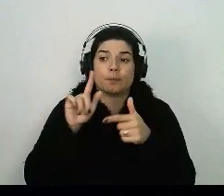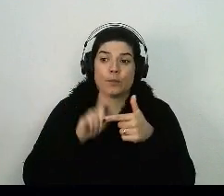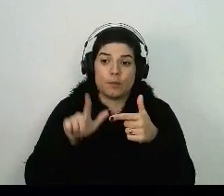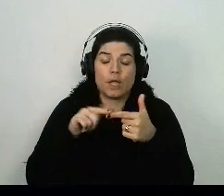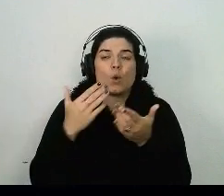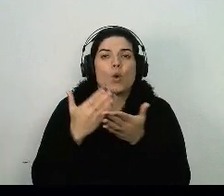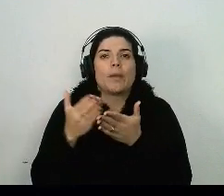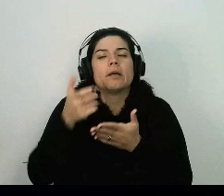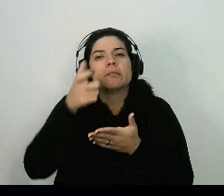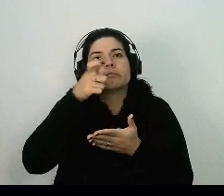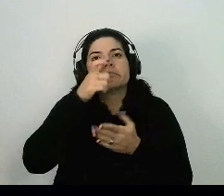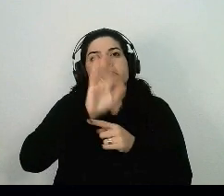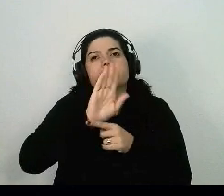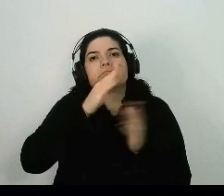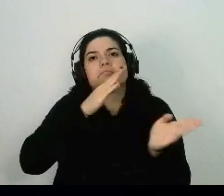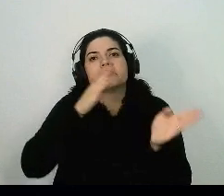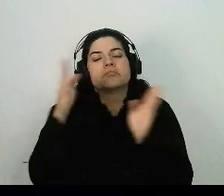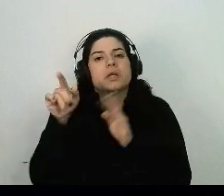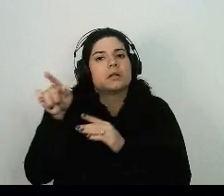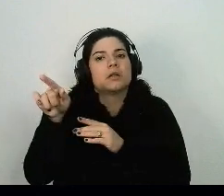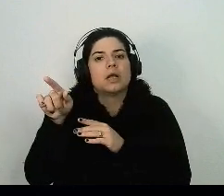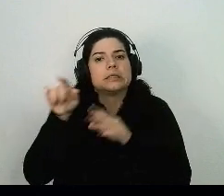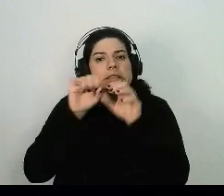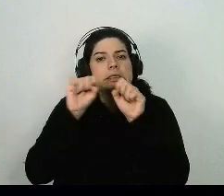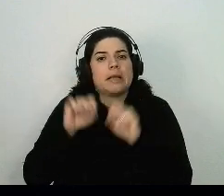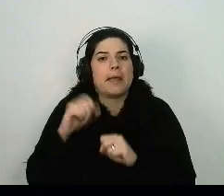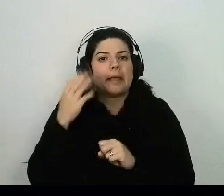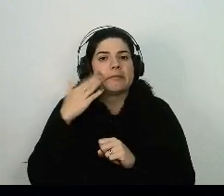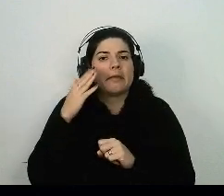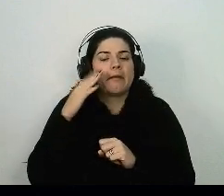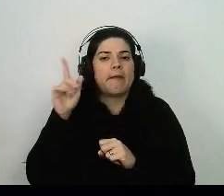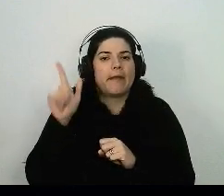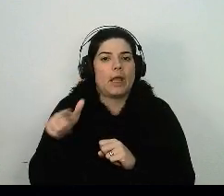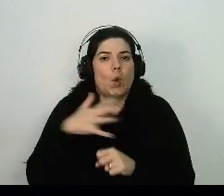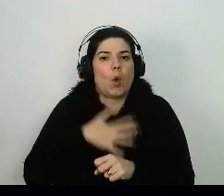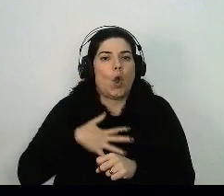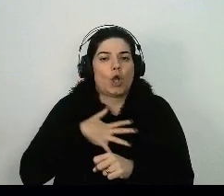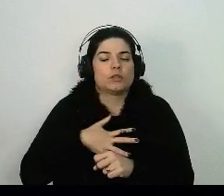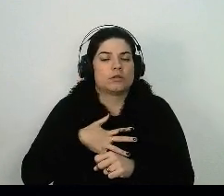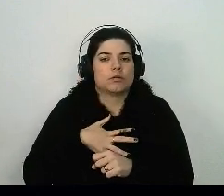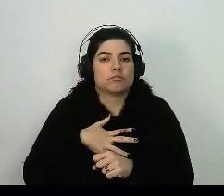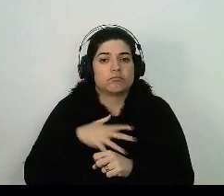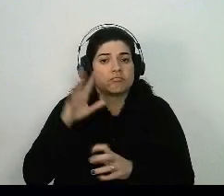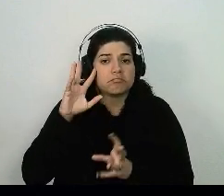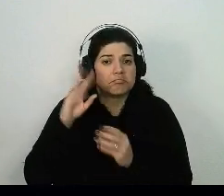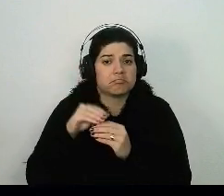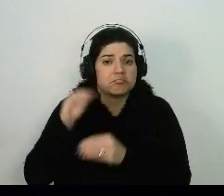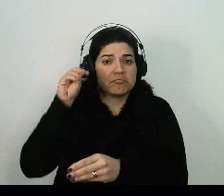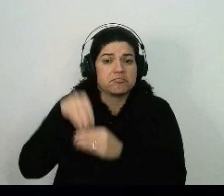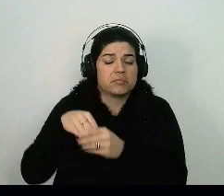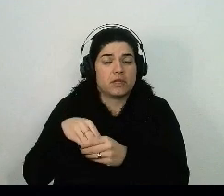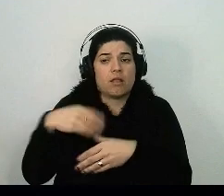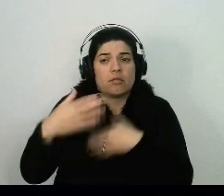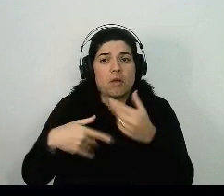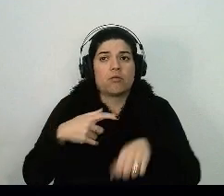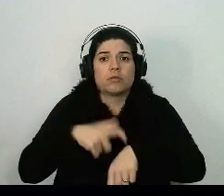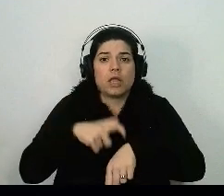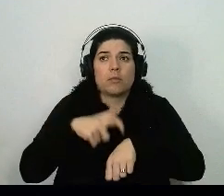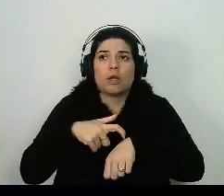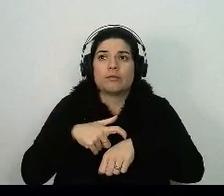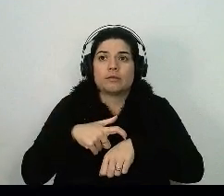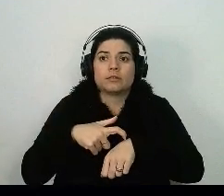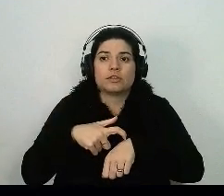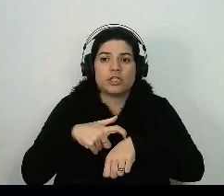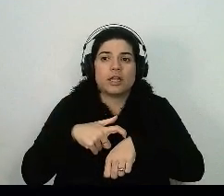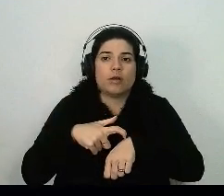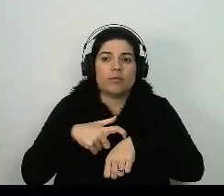só aquilo que o sistema entende que é o que eu gosto. E passado um tempo eu não descubro nada de